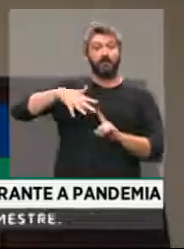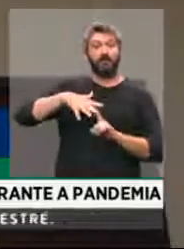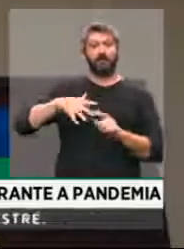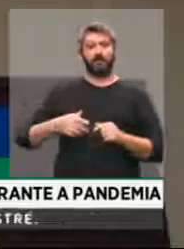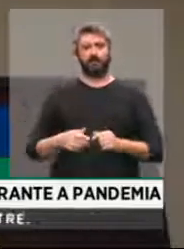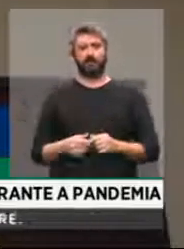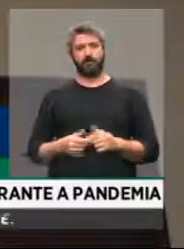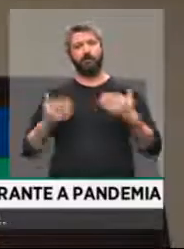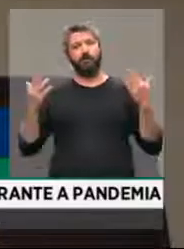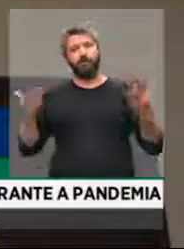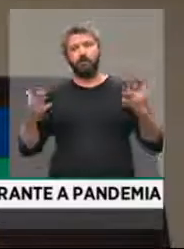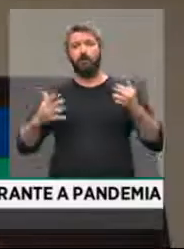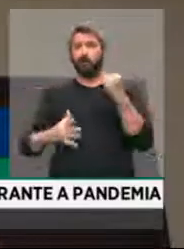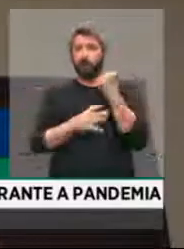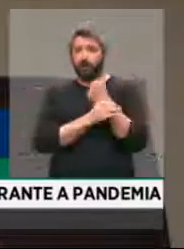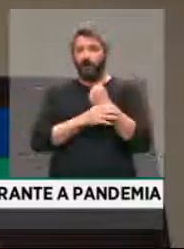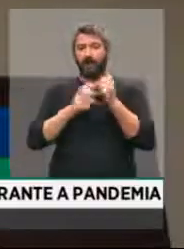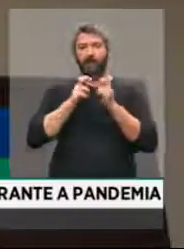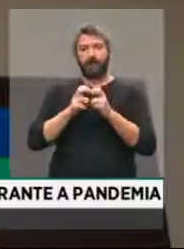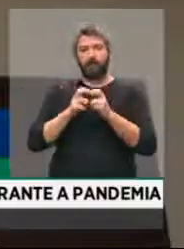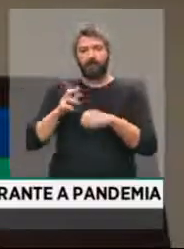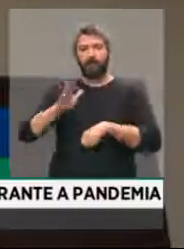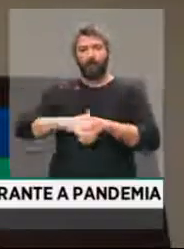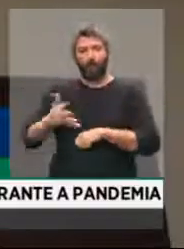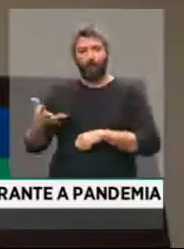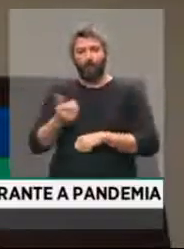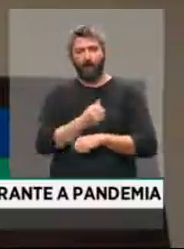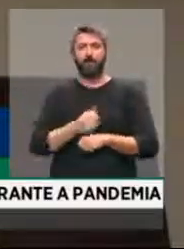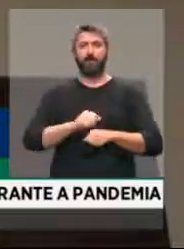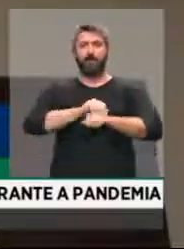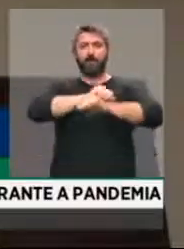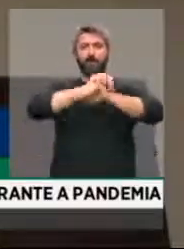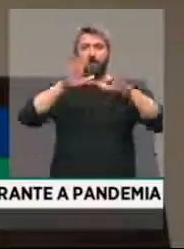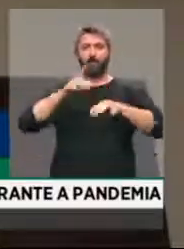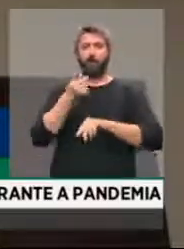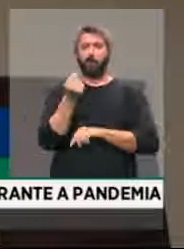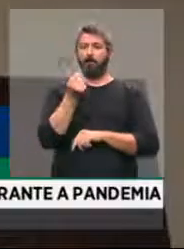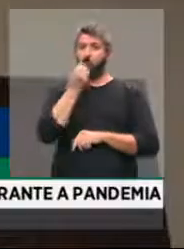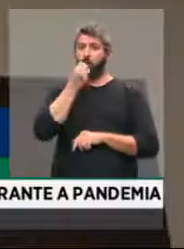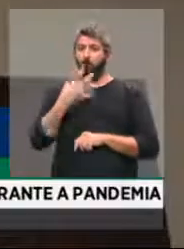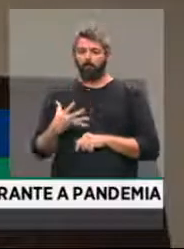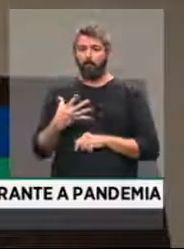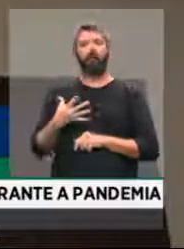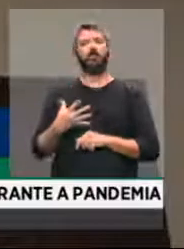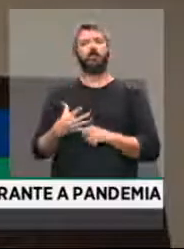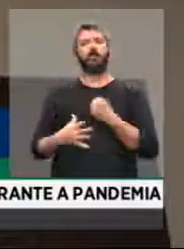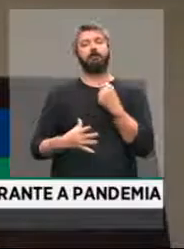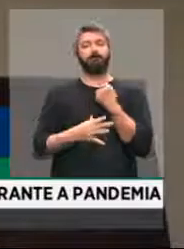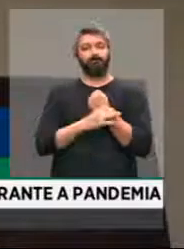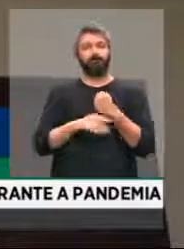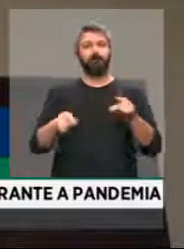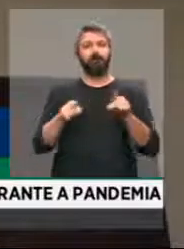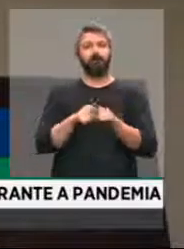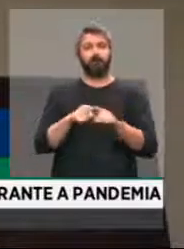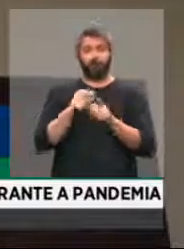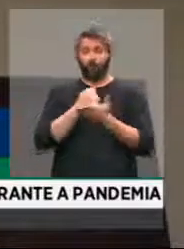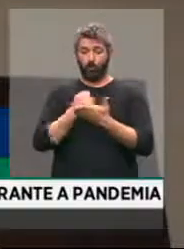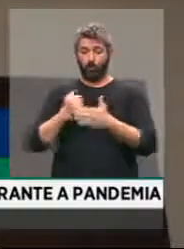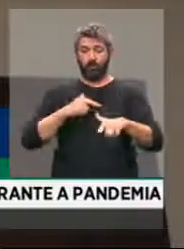gente garanta transporte com qualidade, com transparência, um preço razoável e garanta fundamentalmente